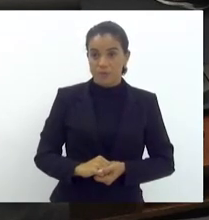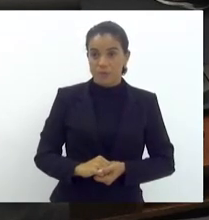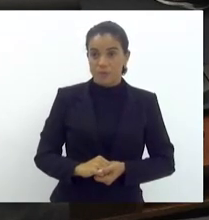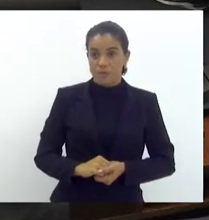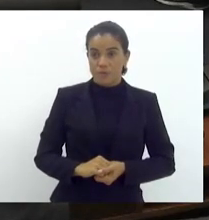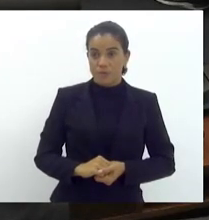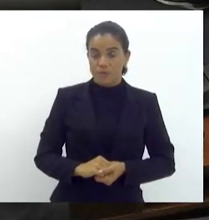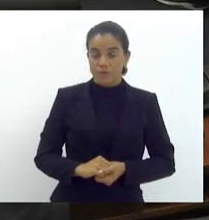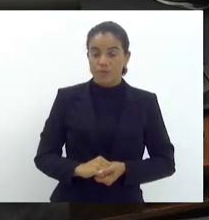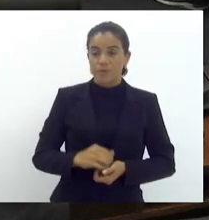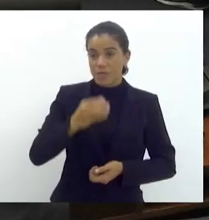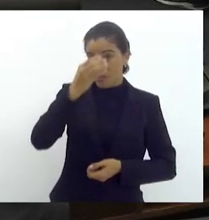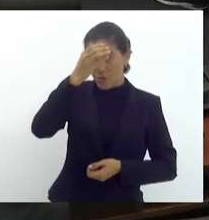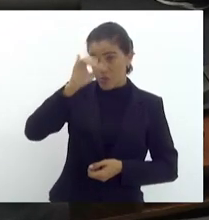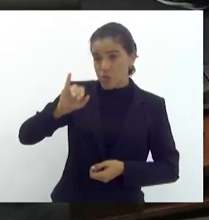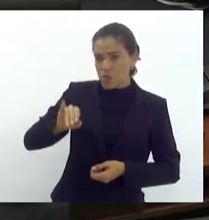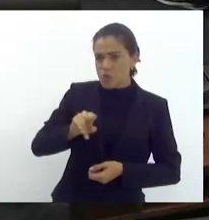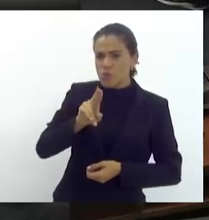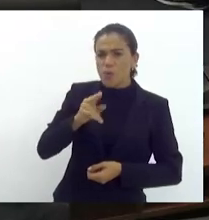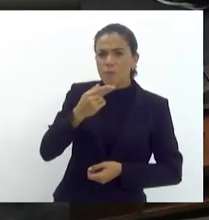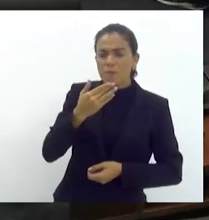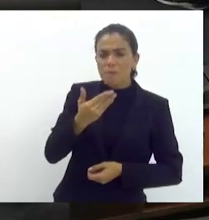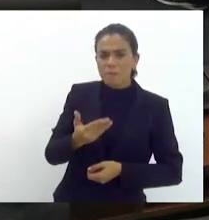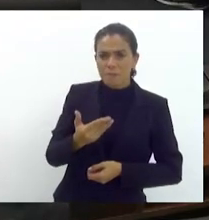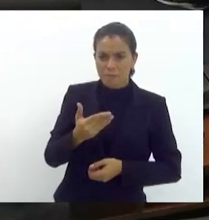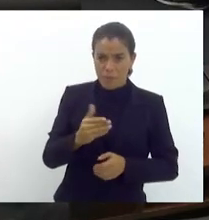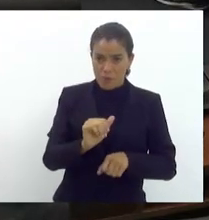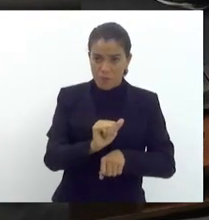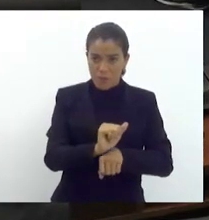Deputado tia Ju Pediu para guardar